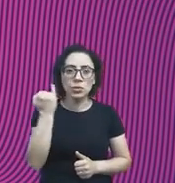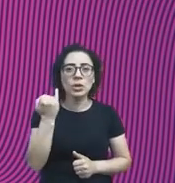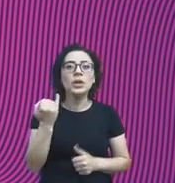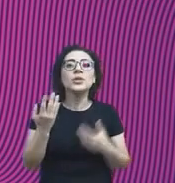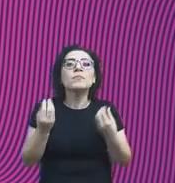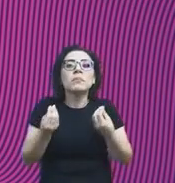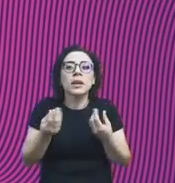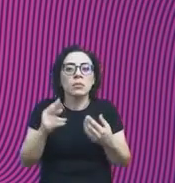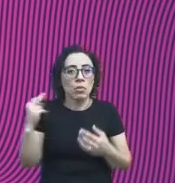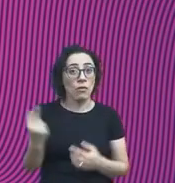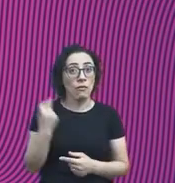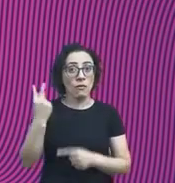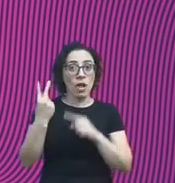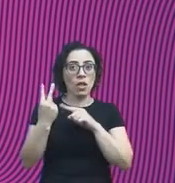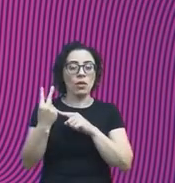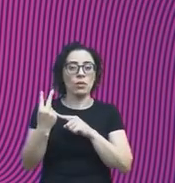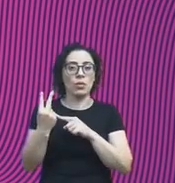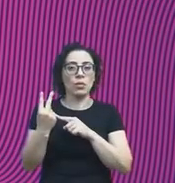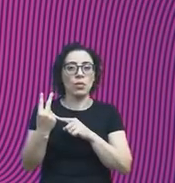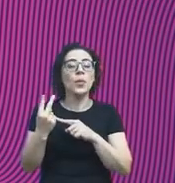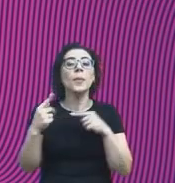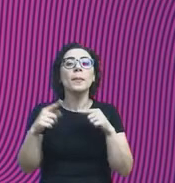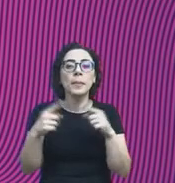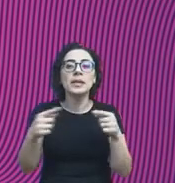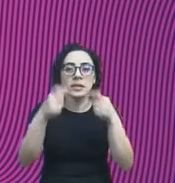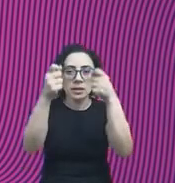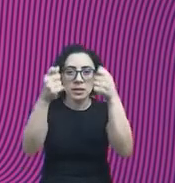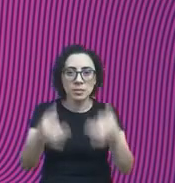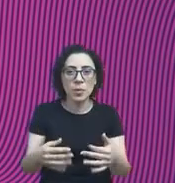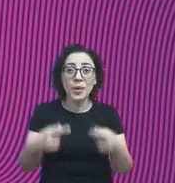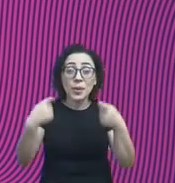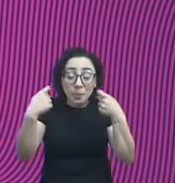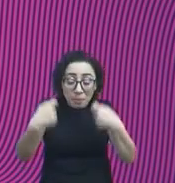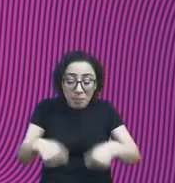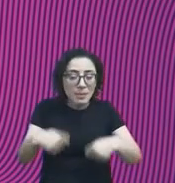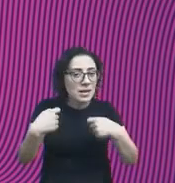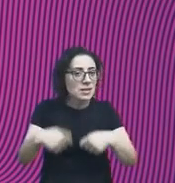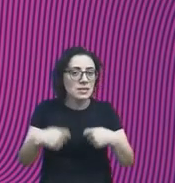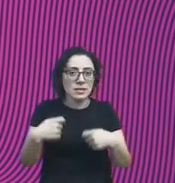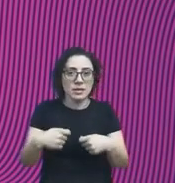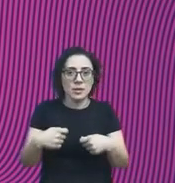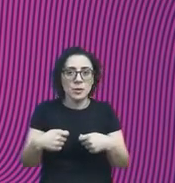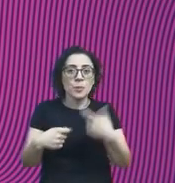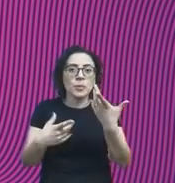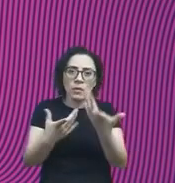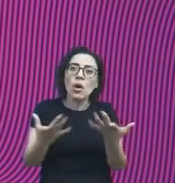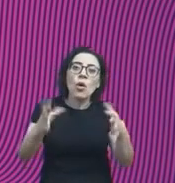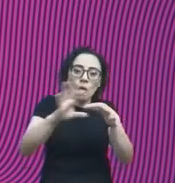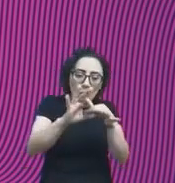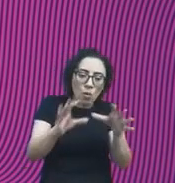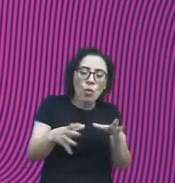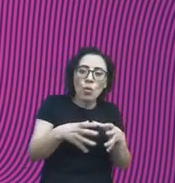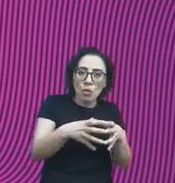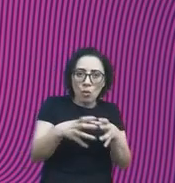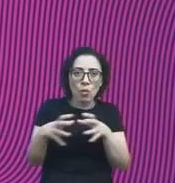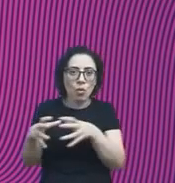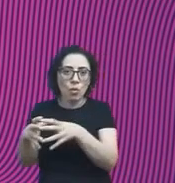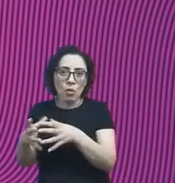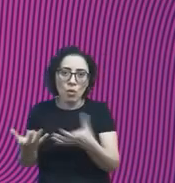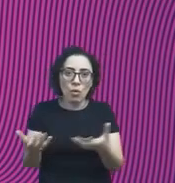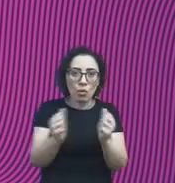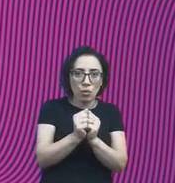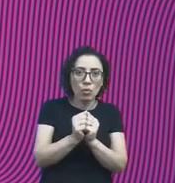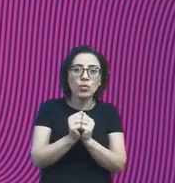eu preciso, e eles já estão fazendo isso de forma conjunta, e eu sei que isso é um passo para já fazer essa divulgação individual